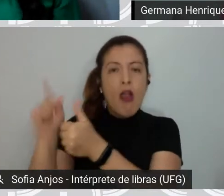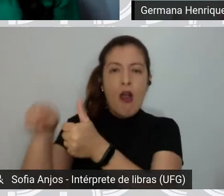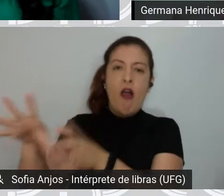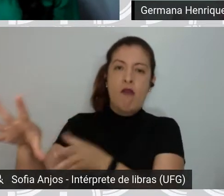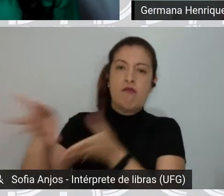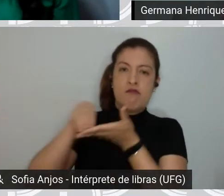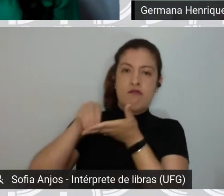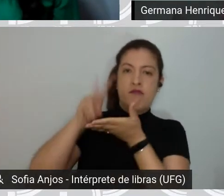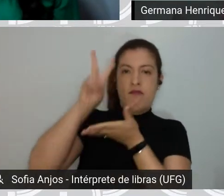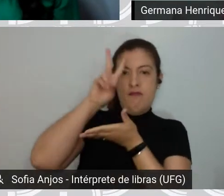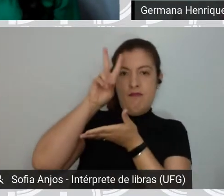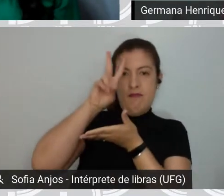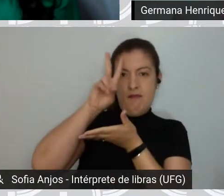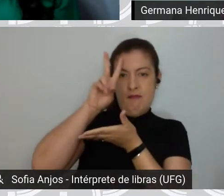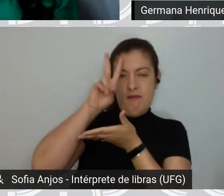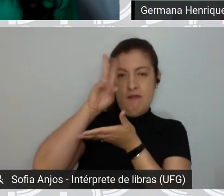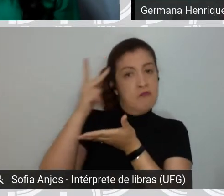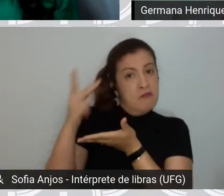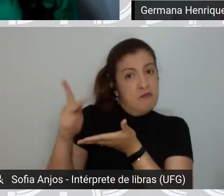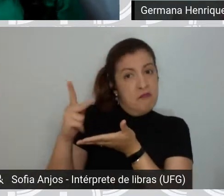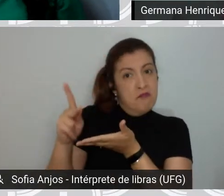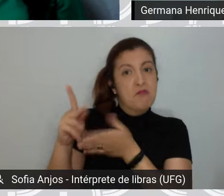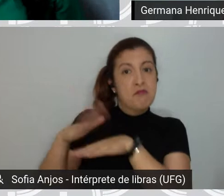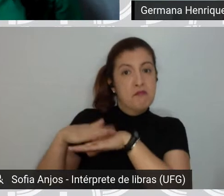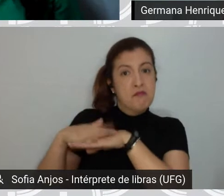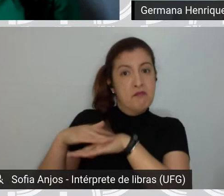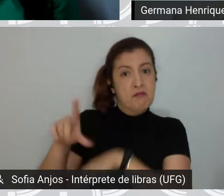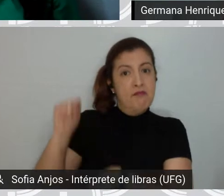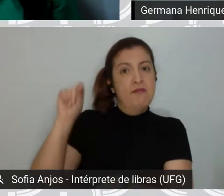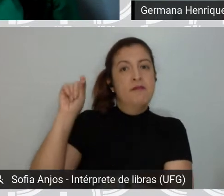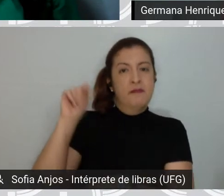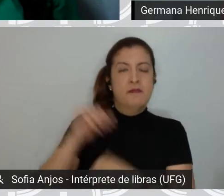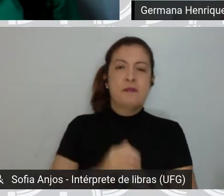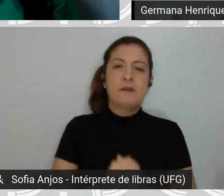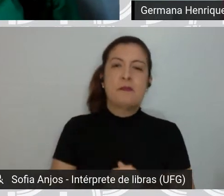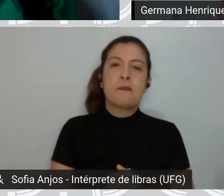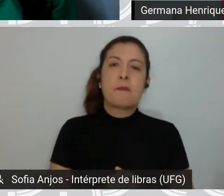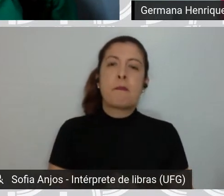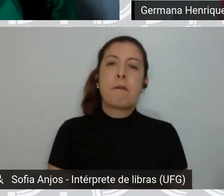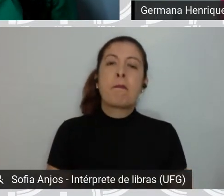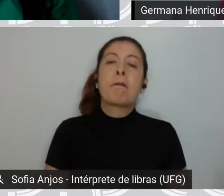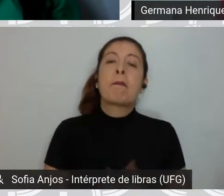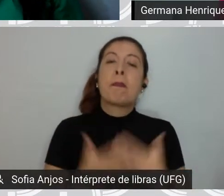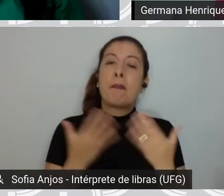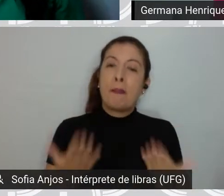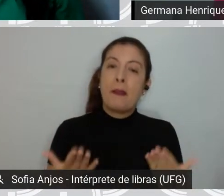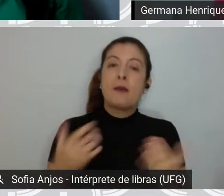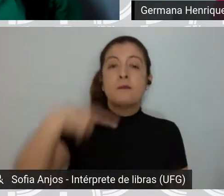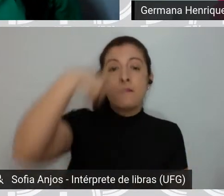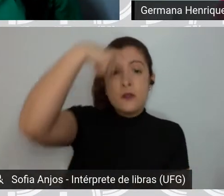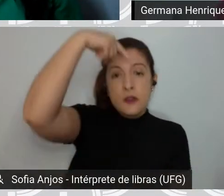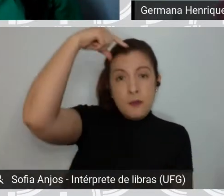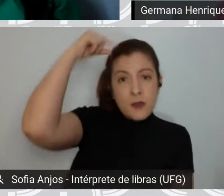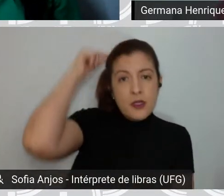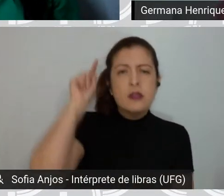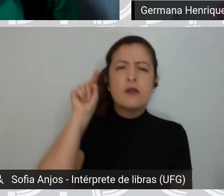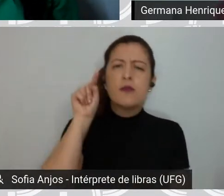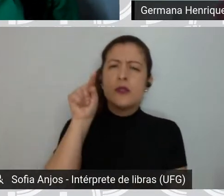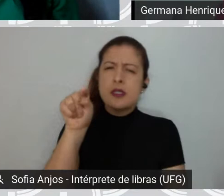fala da tradução como busca de um sentido histórico, né? Isso a gente